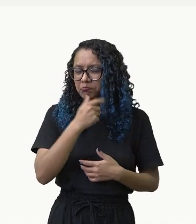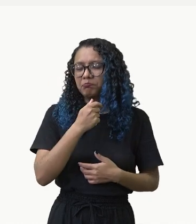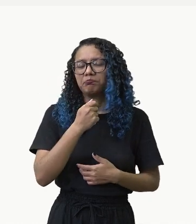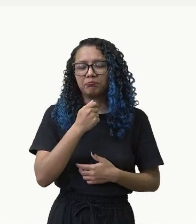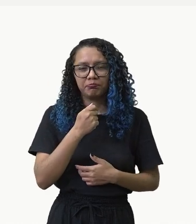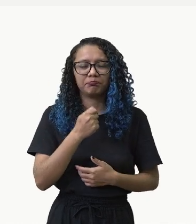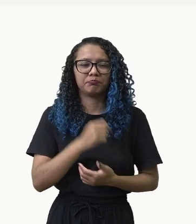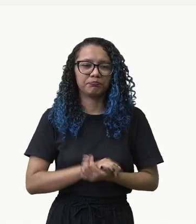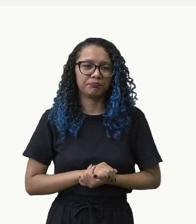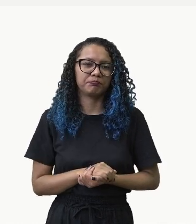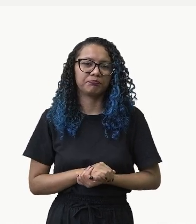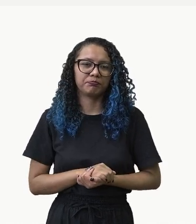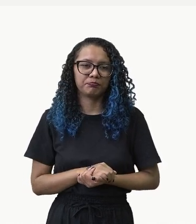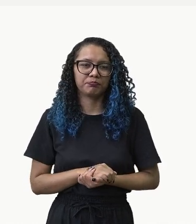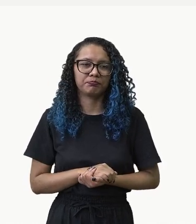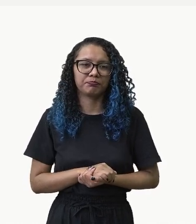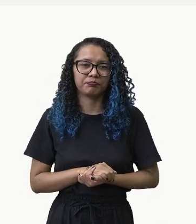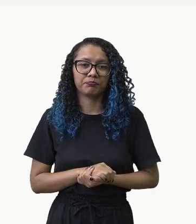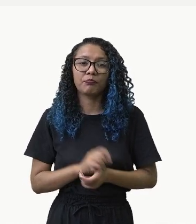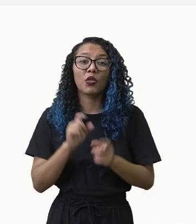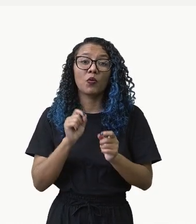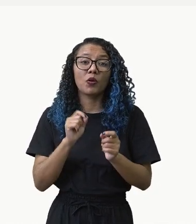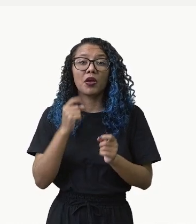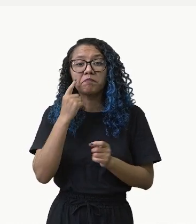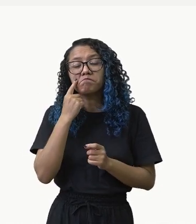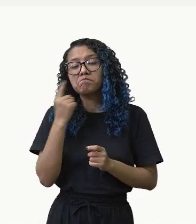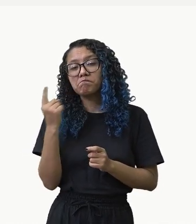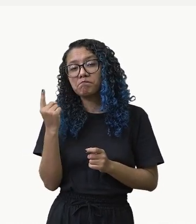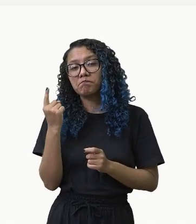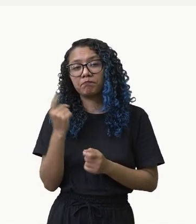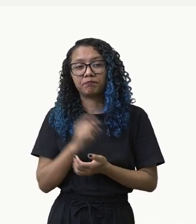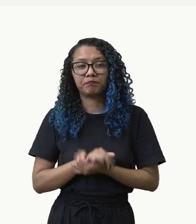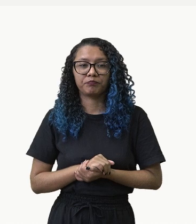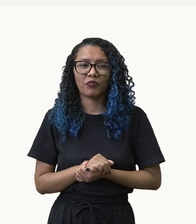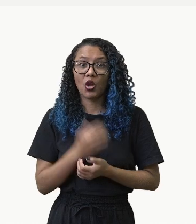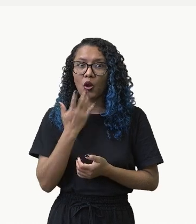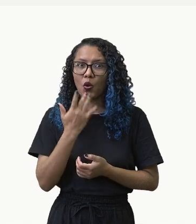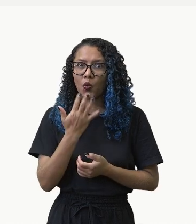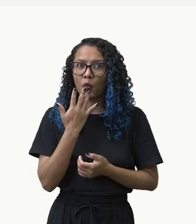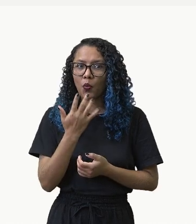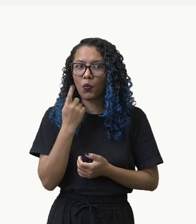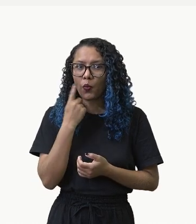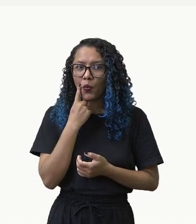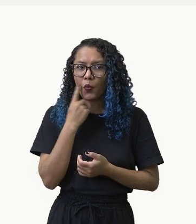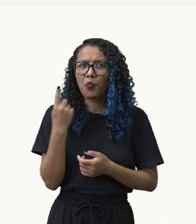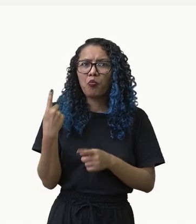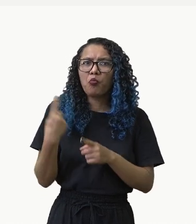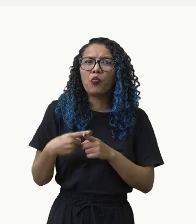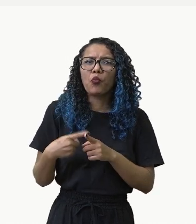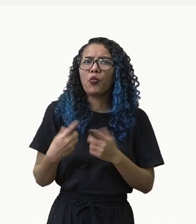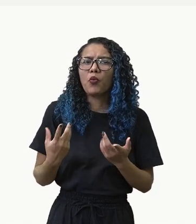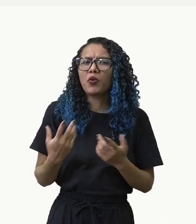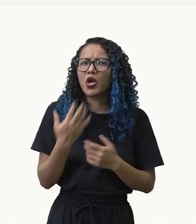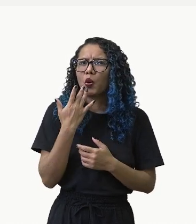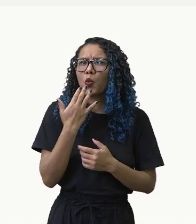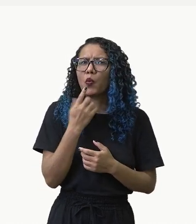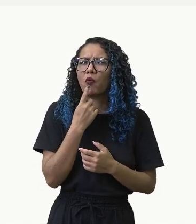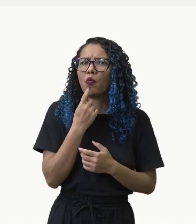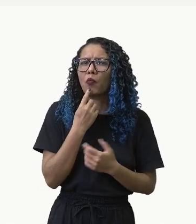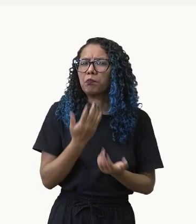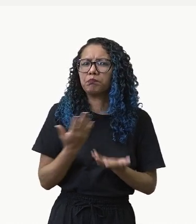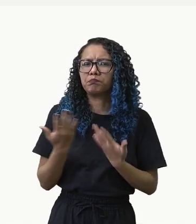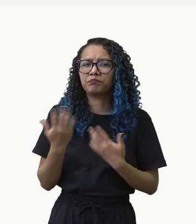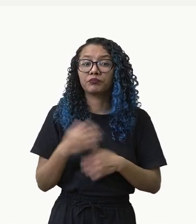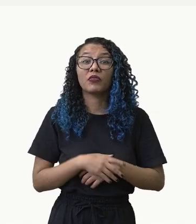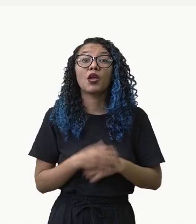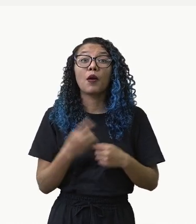nós temos aqui los flamencos olha a cor do animal se deve a que mesmo essa cor alimentação dos